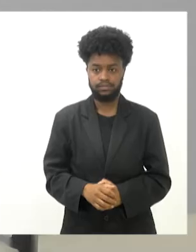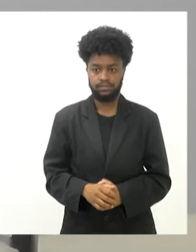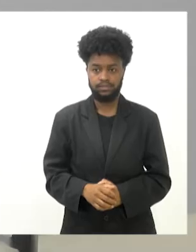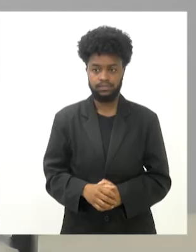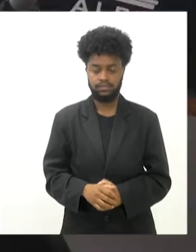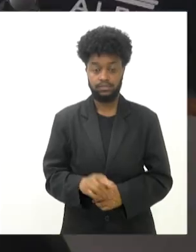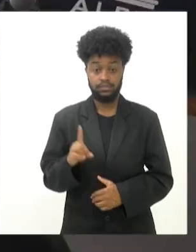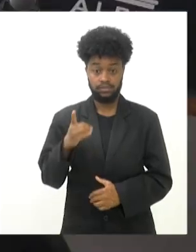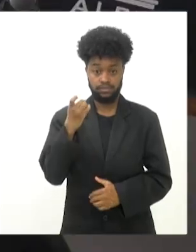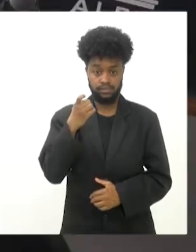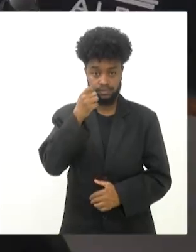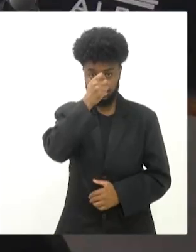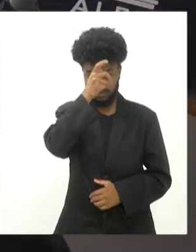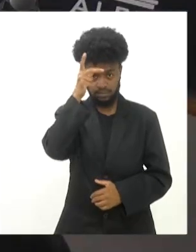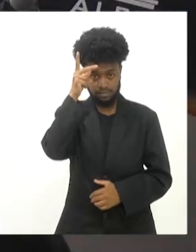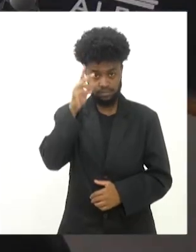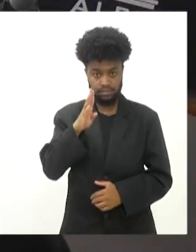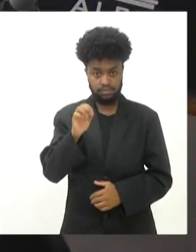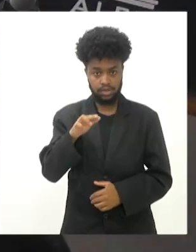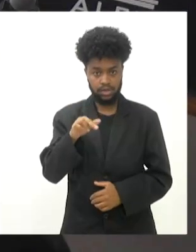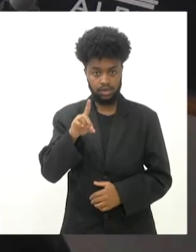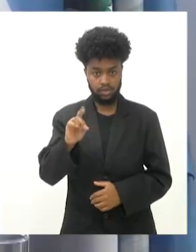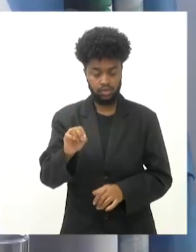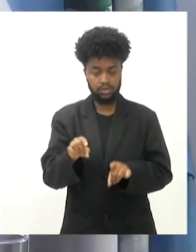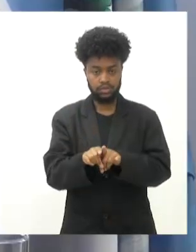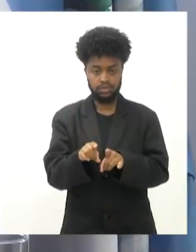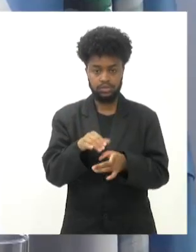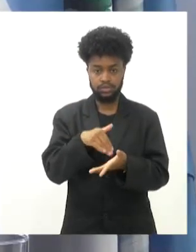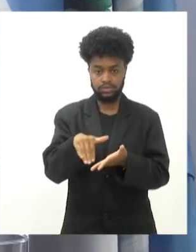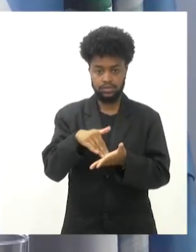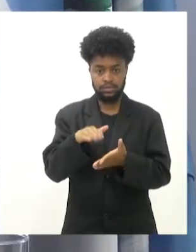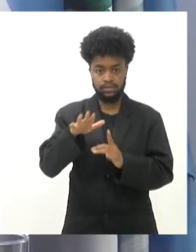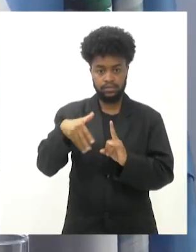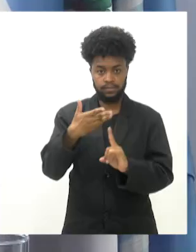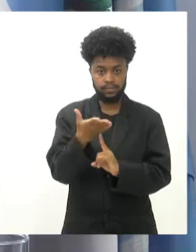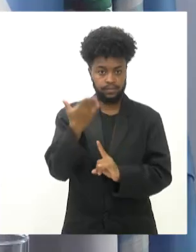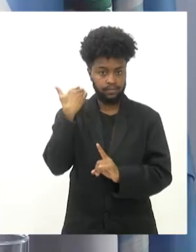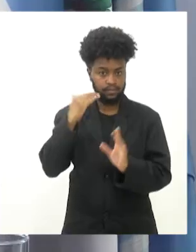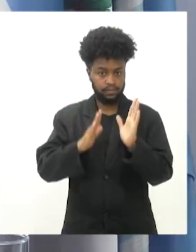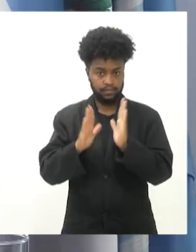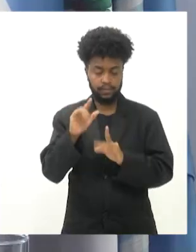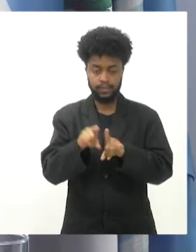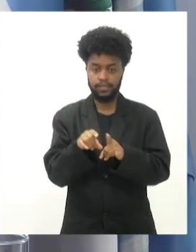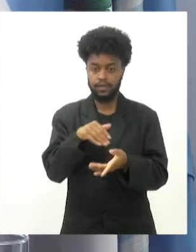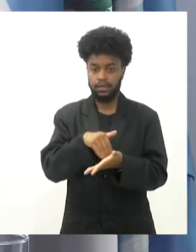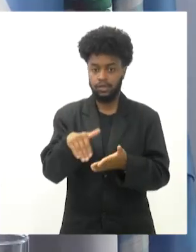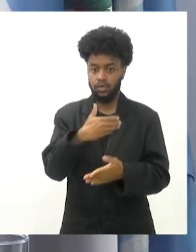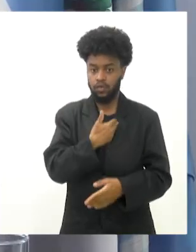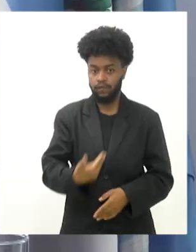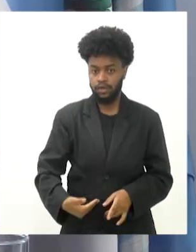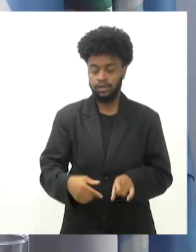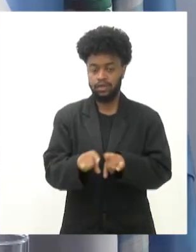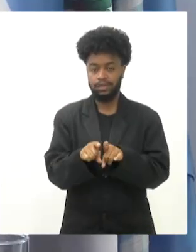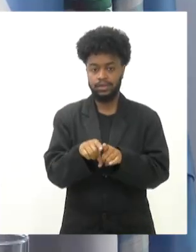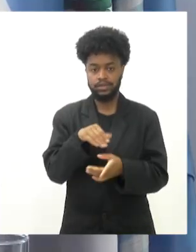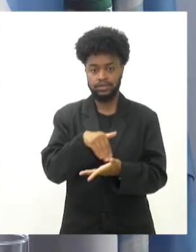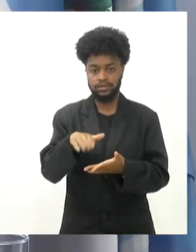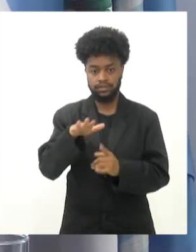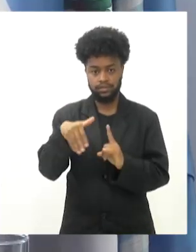Ex-prefeito Bernardo Rossi, secretário de Meio Ambiente à época. À época não, é secretário de governo, depois se tornou secretário de Ambiente. Isso, e